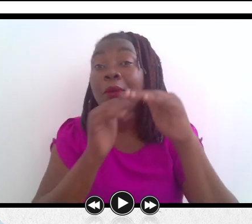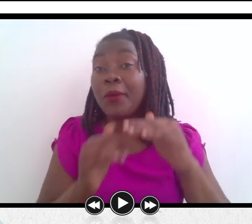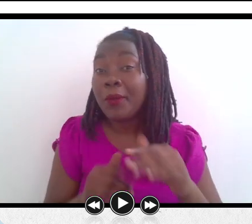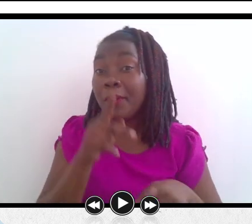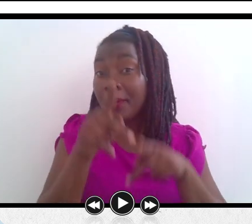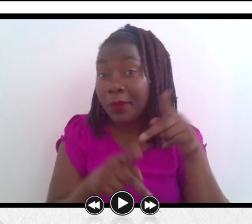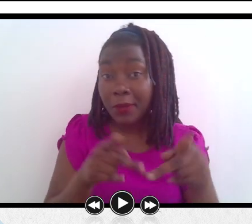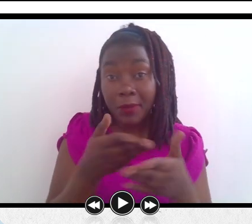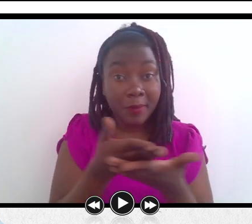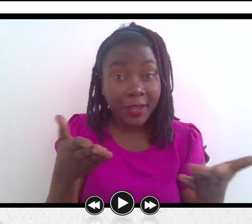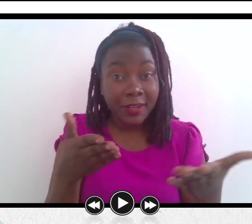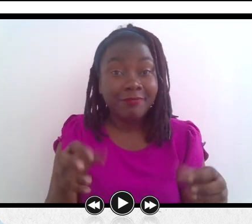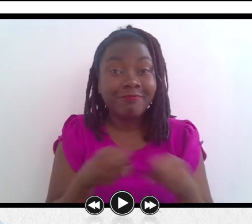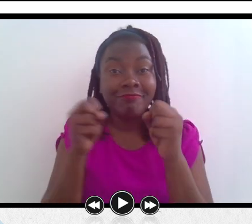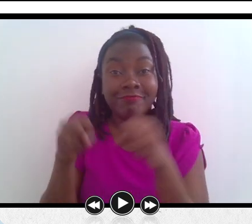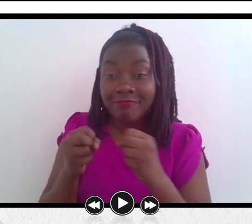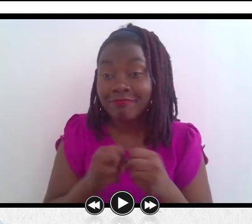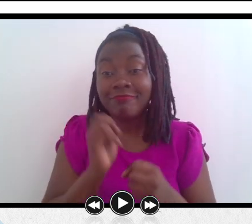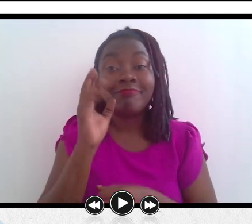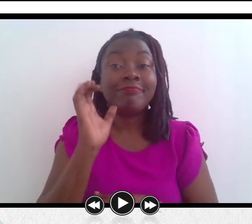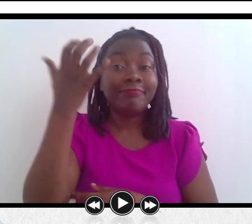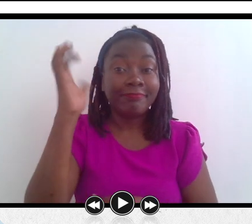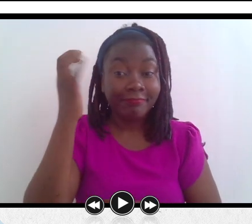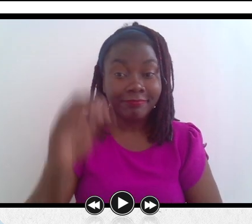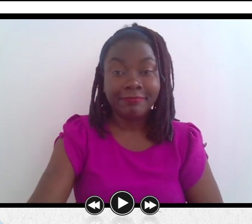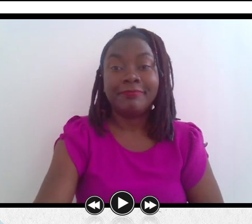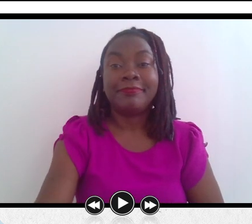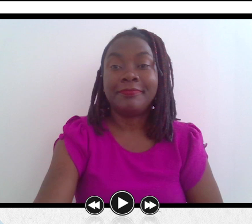população destes danos ou dessas situações.